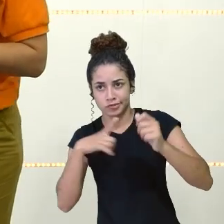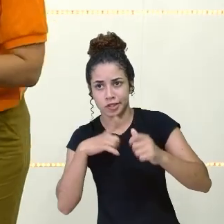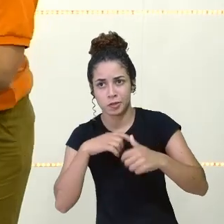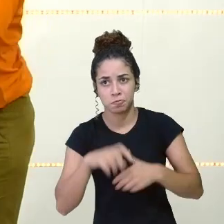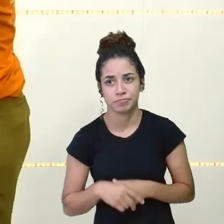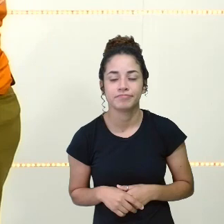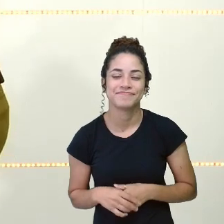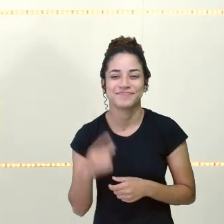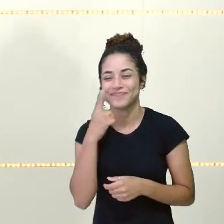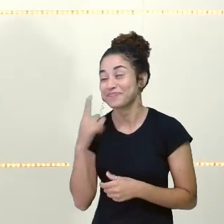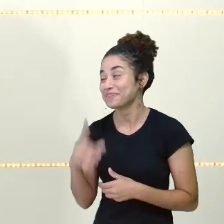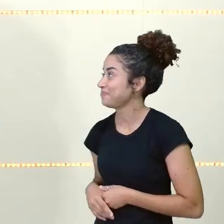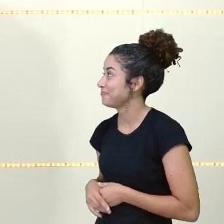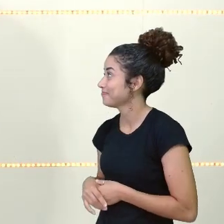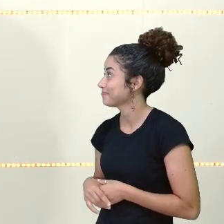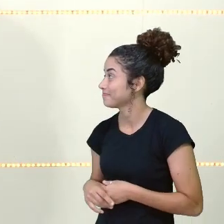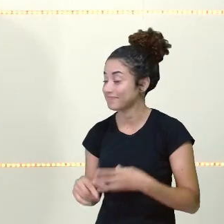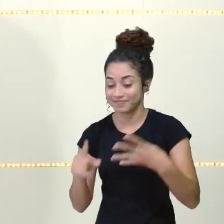Tem sim, ó.